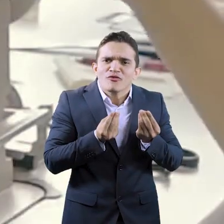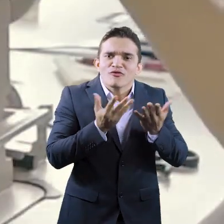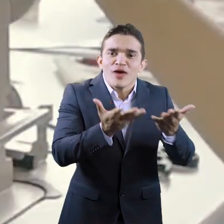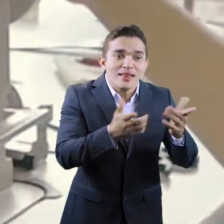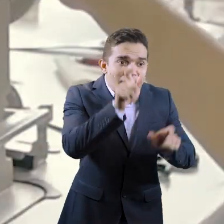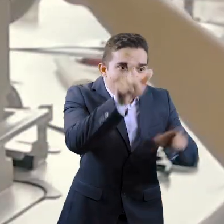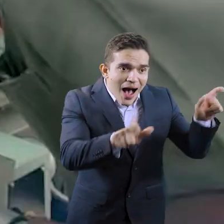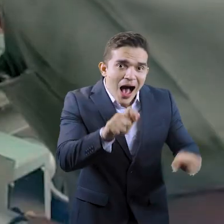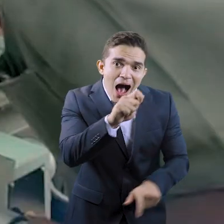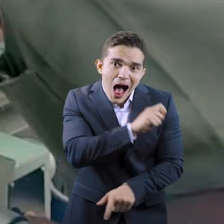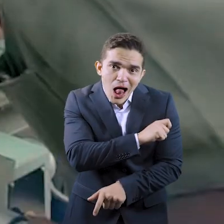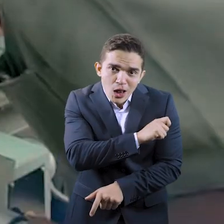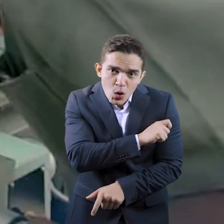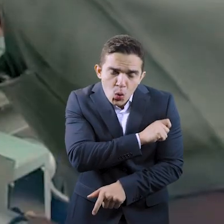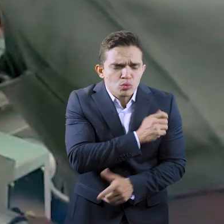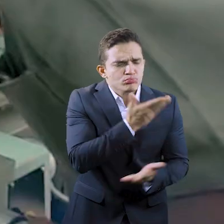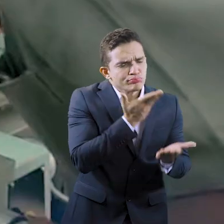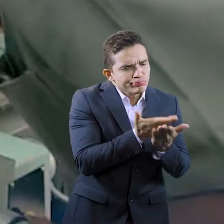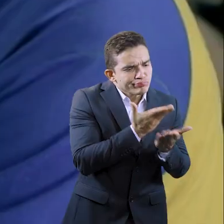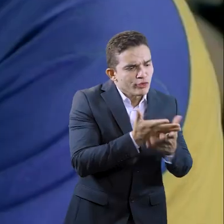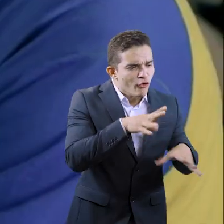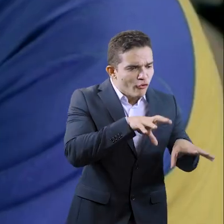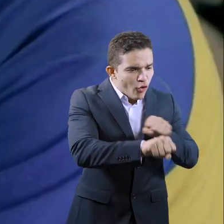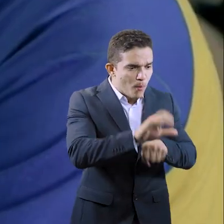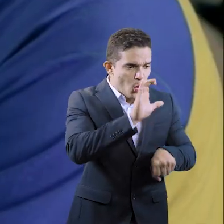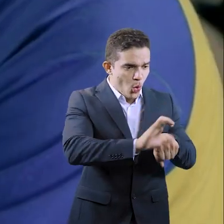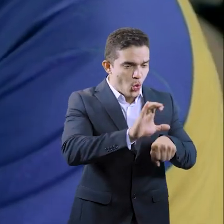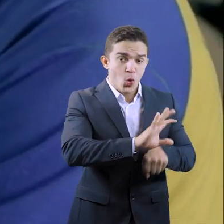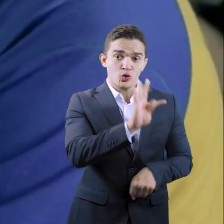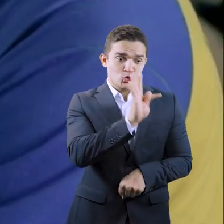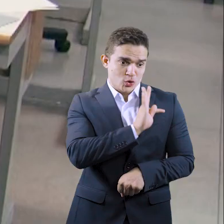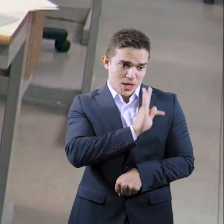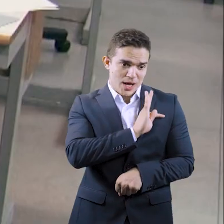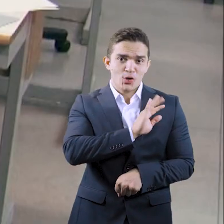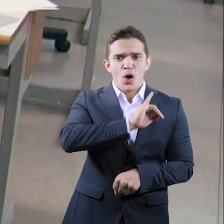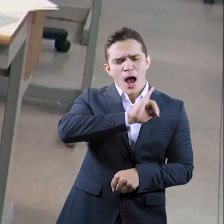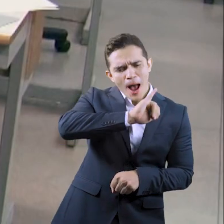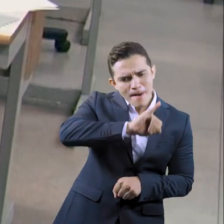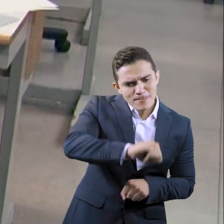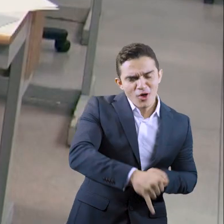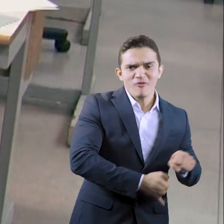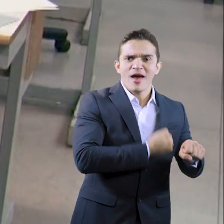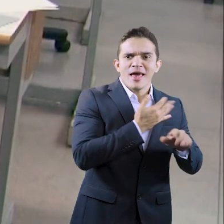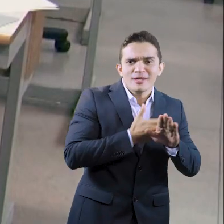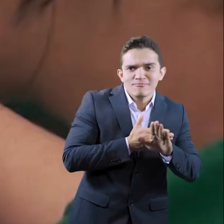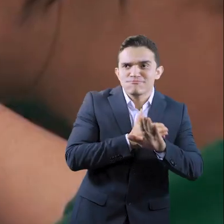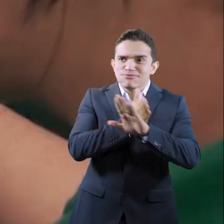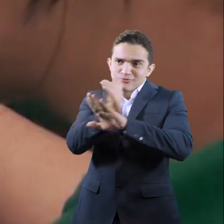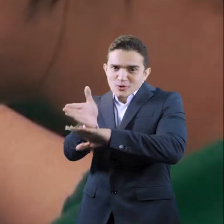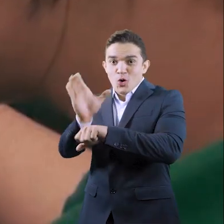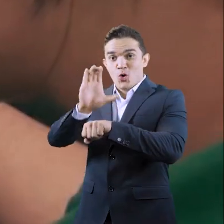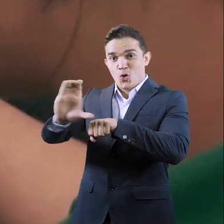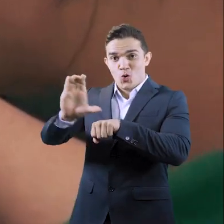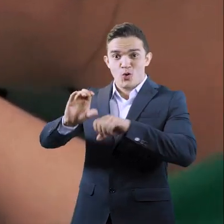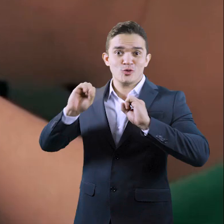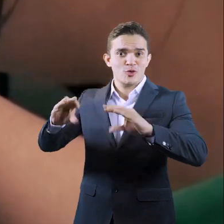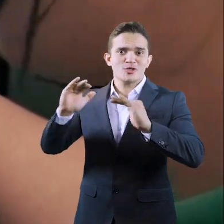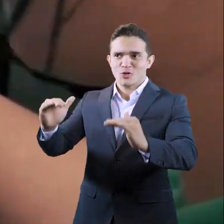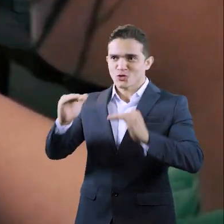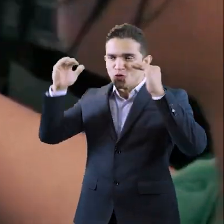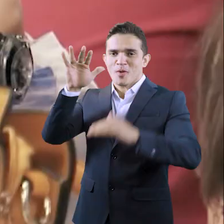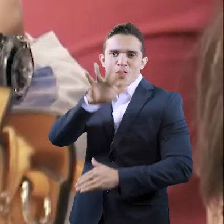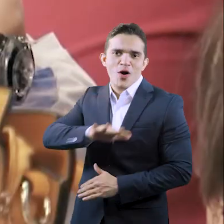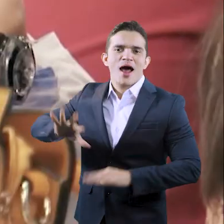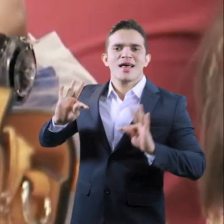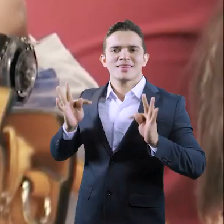aos estudantes o aproveitamento dos estudos realizados durante os cursos técnicos em cursos superiores de